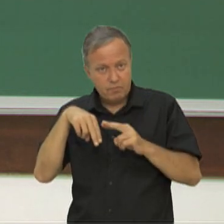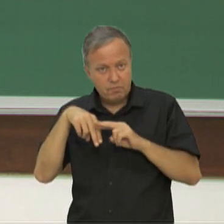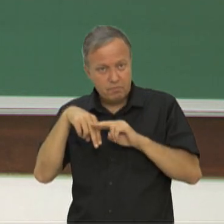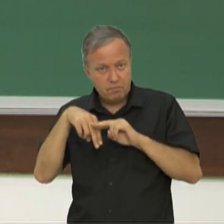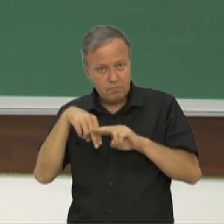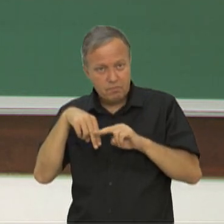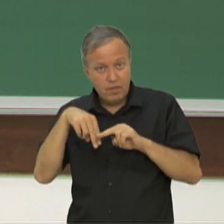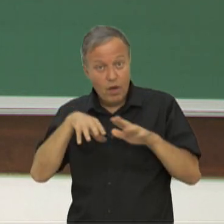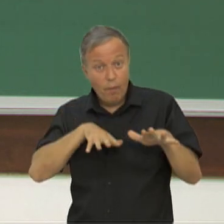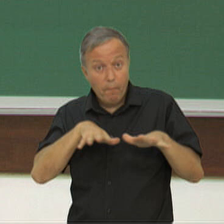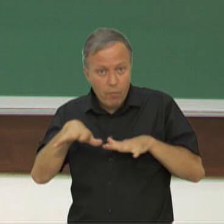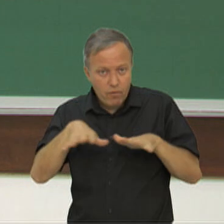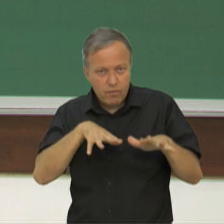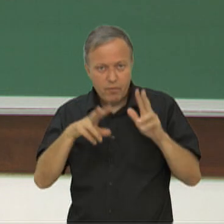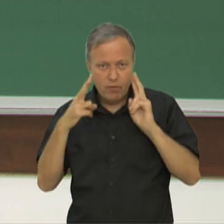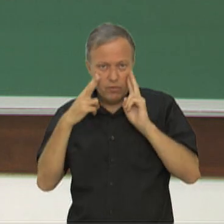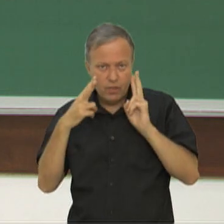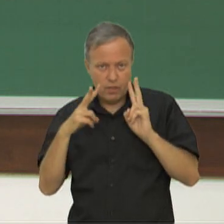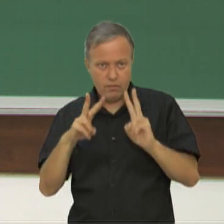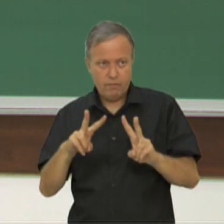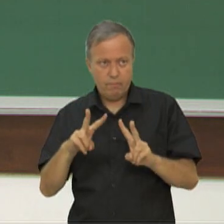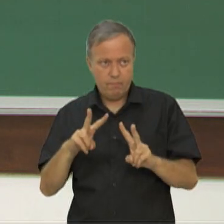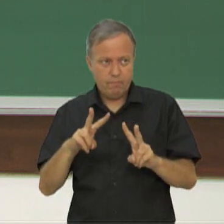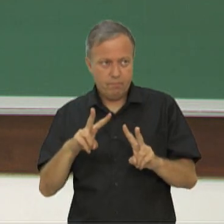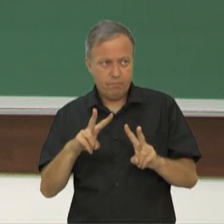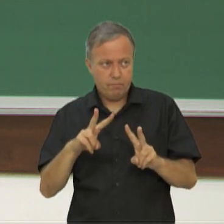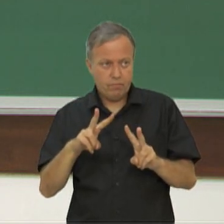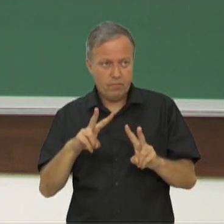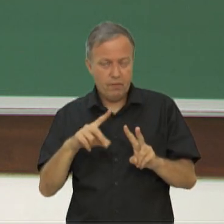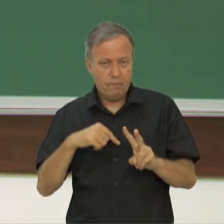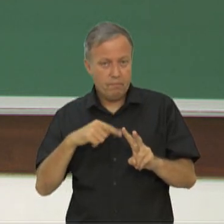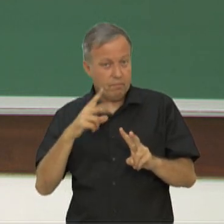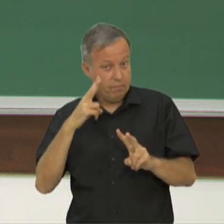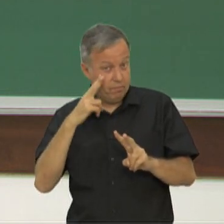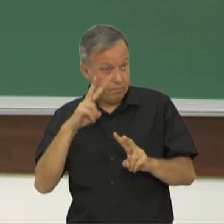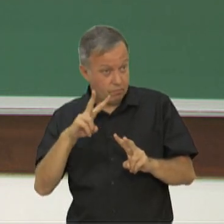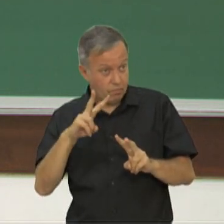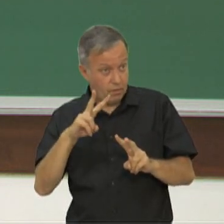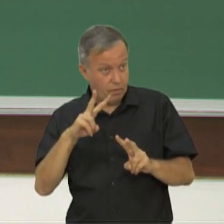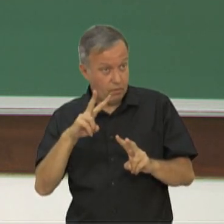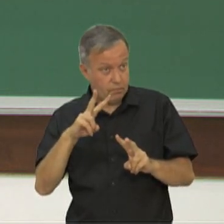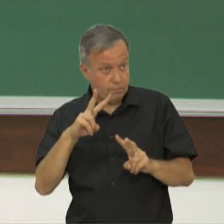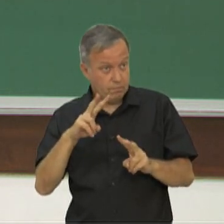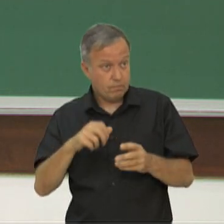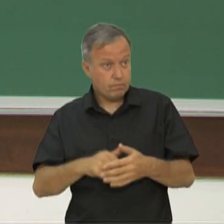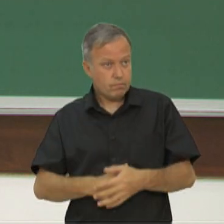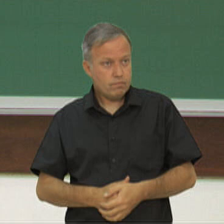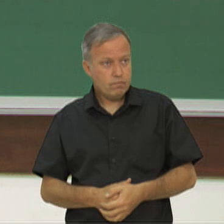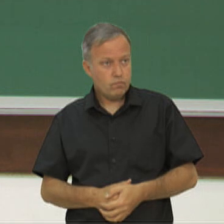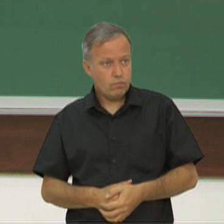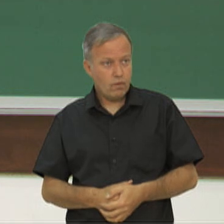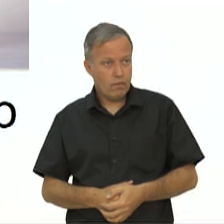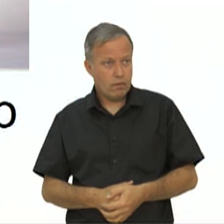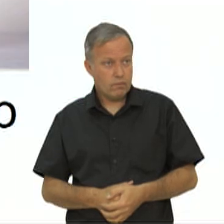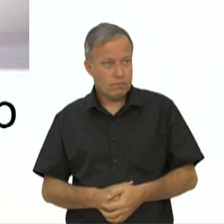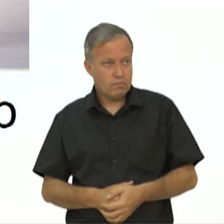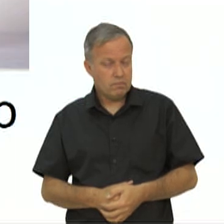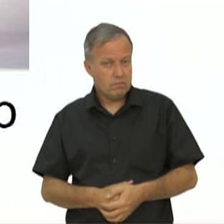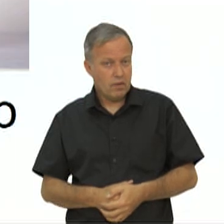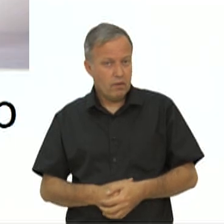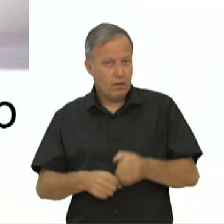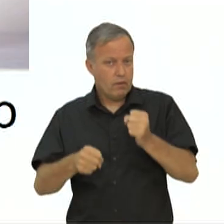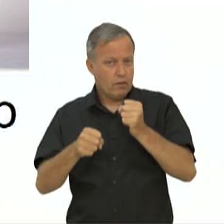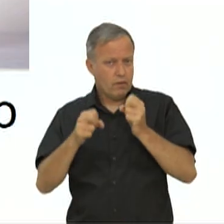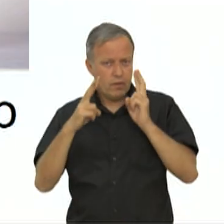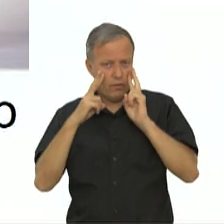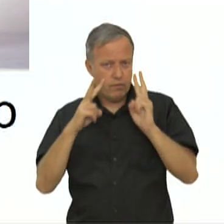movimentos eram mais notados ainda, né? Deixa eu te mostrar aqui como é que era o tutu no período romântico. Olha